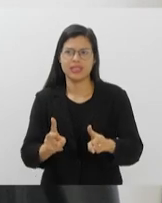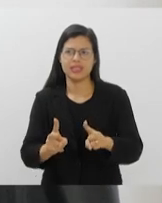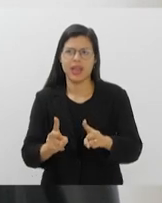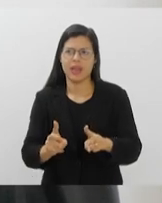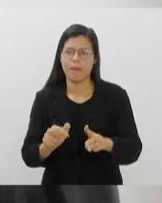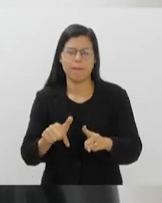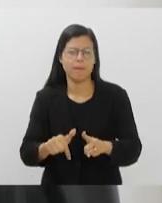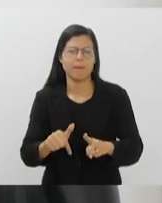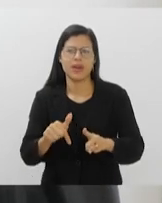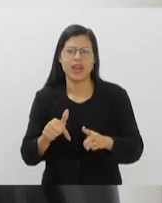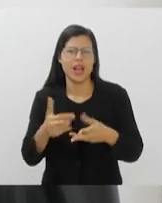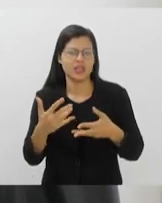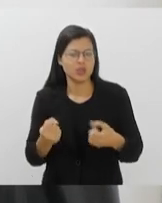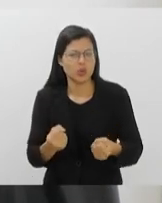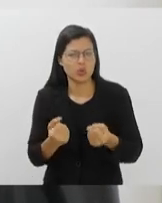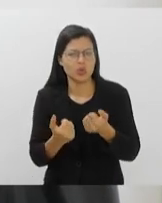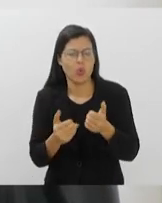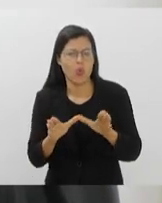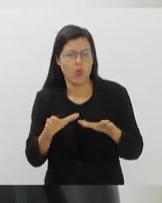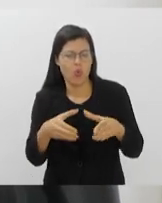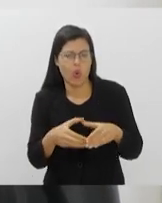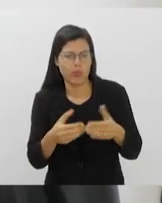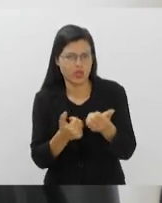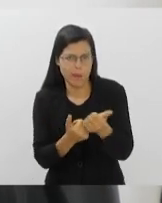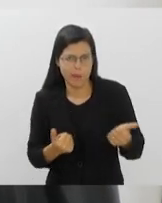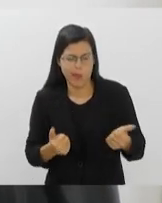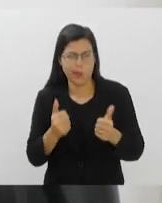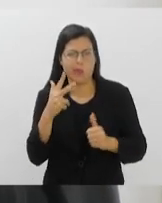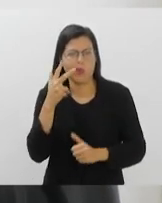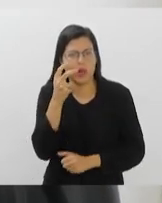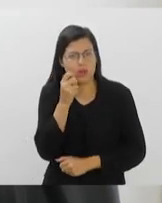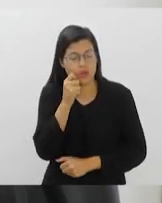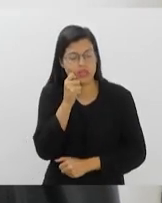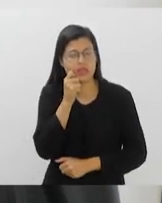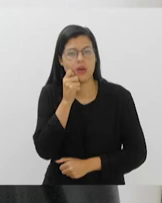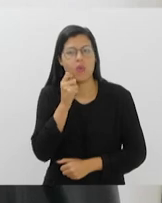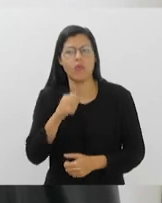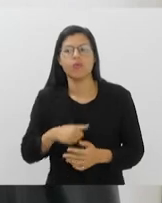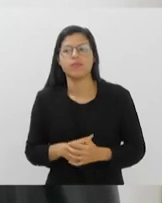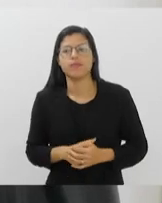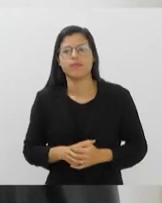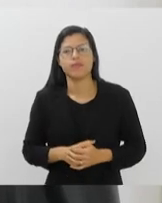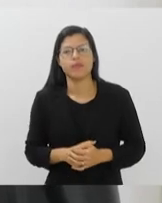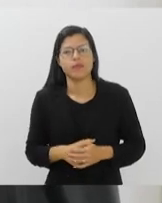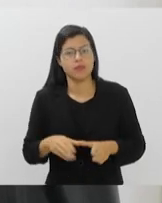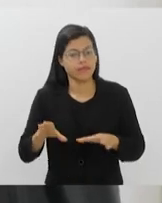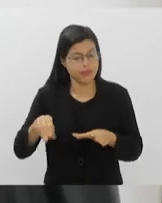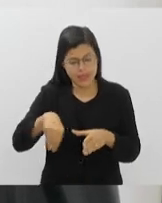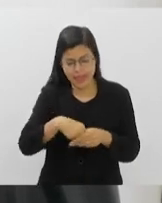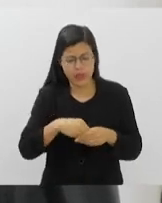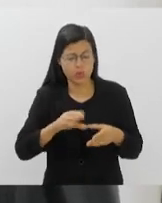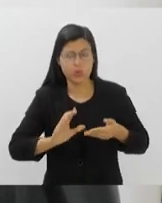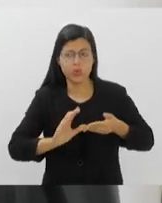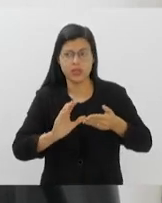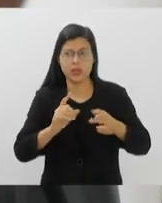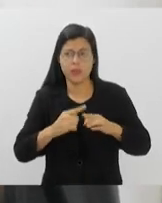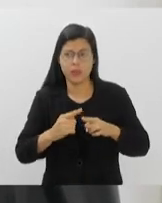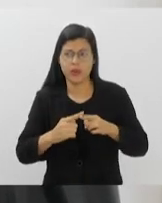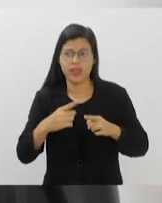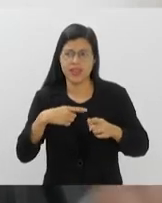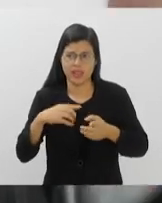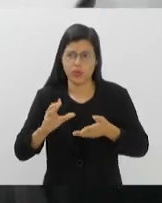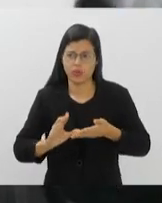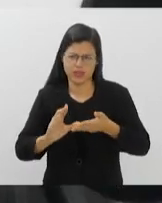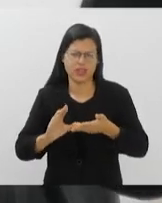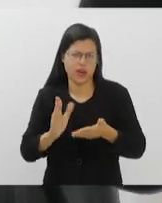e adoção como parte eh eh do Conselho porque tem conselho ó os conselheiros que